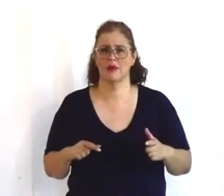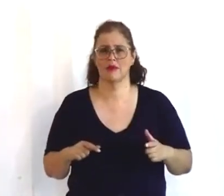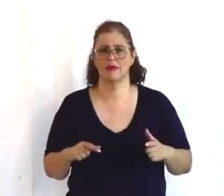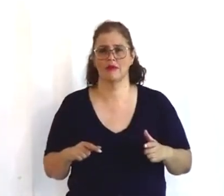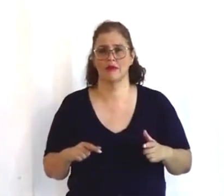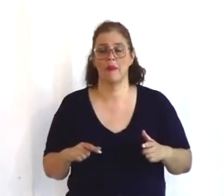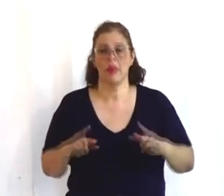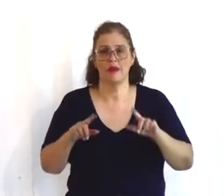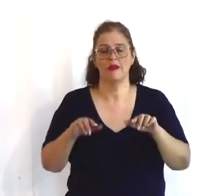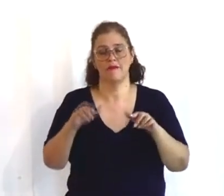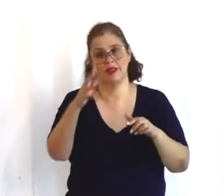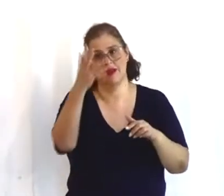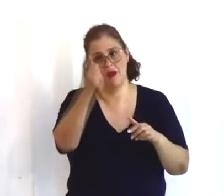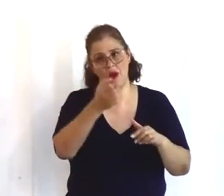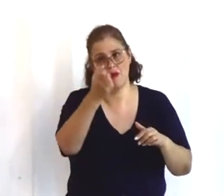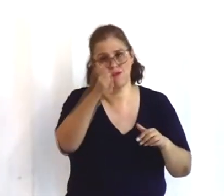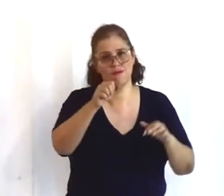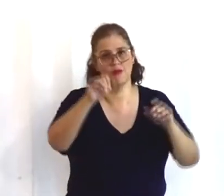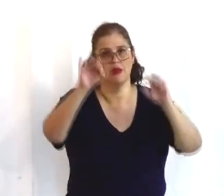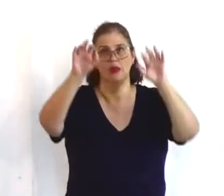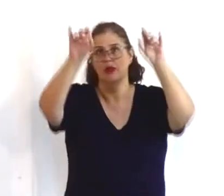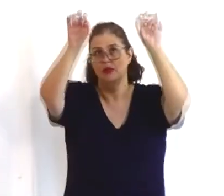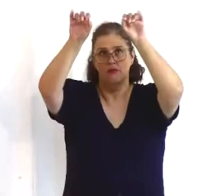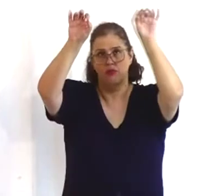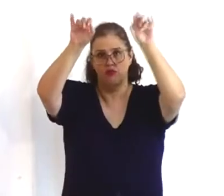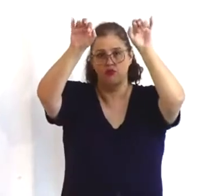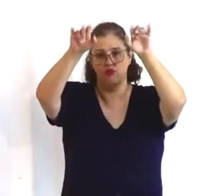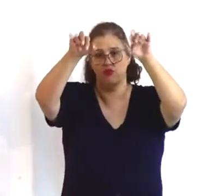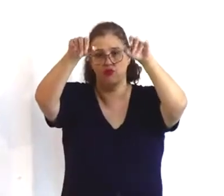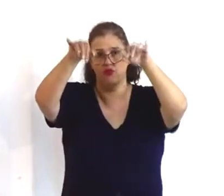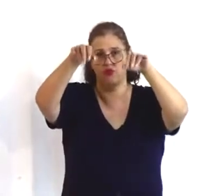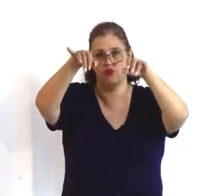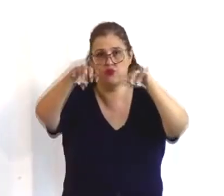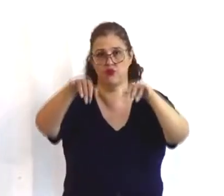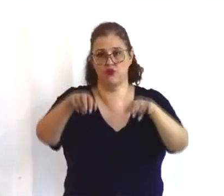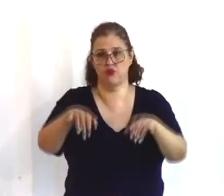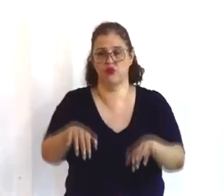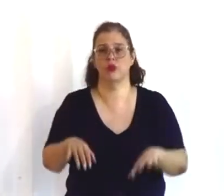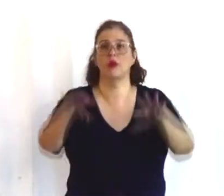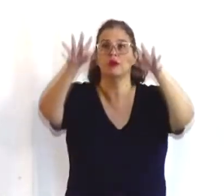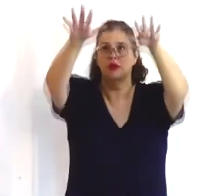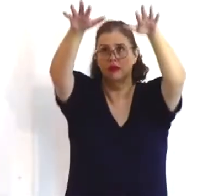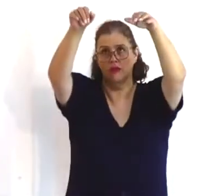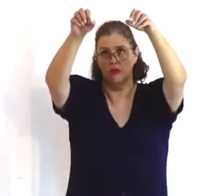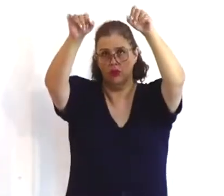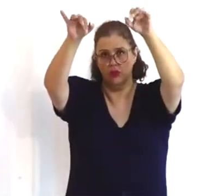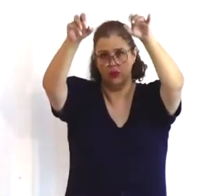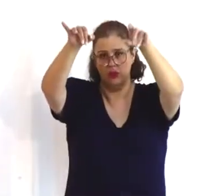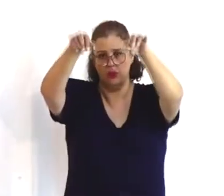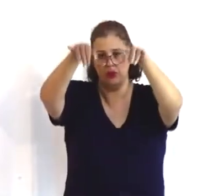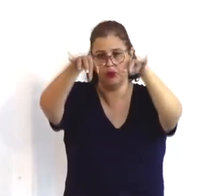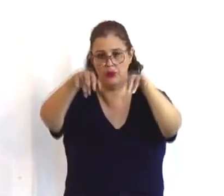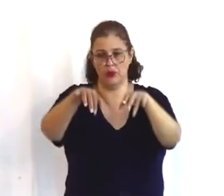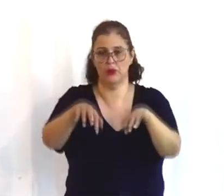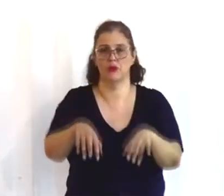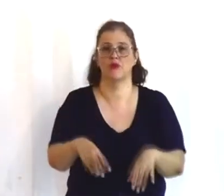Mas segundo aqueles que moram nas regiões polares, existem várias tonalidades de neve. Para mim, não tem coisa mais